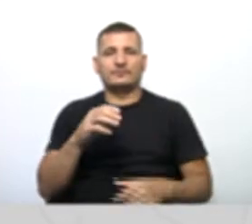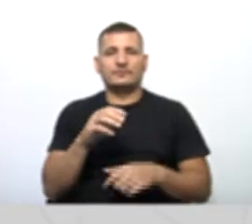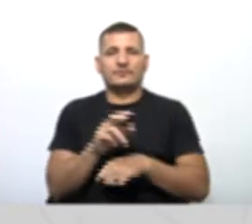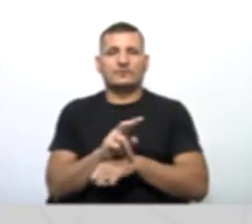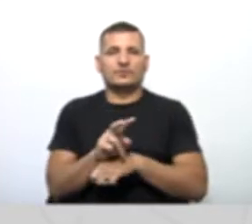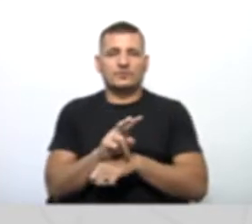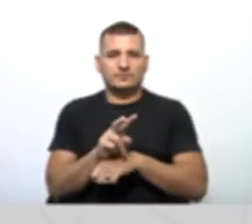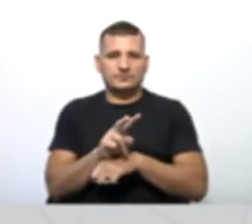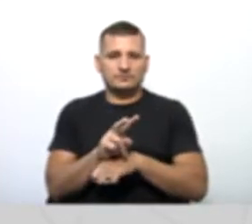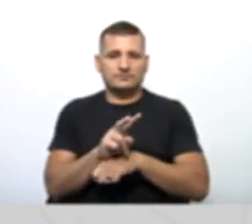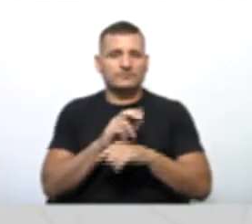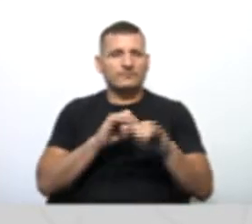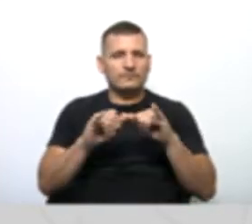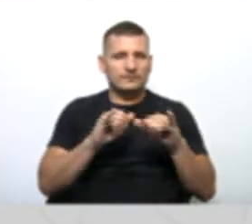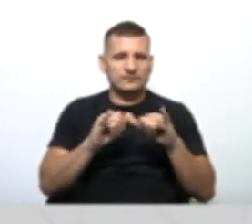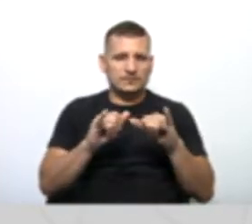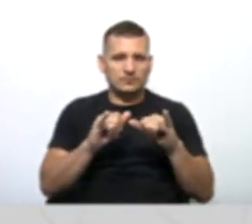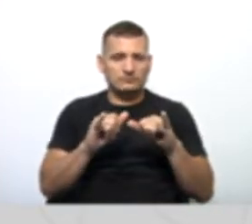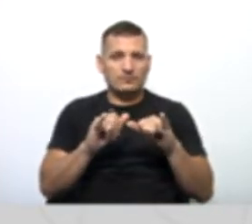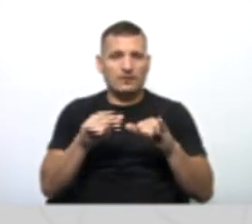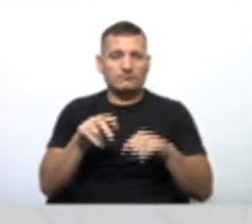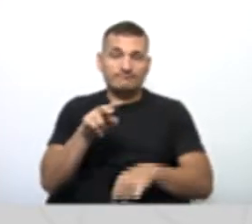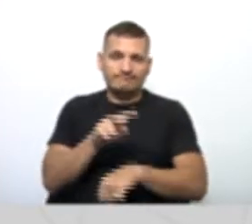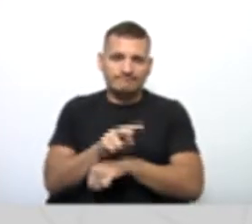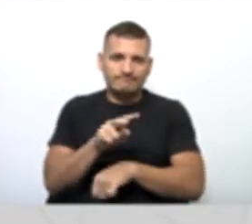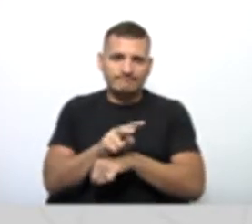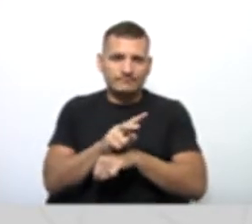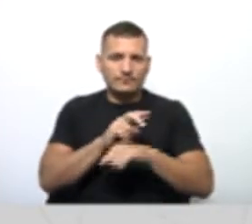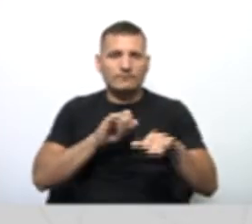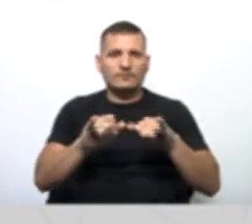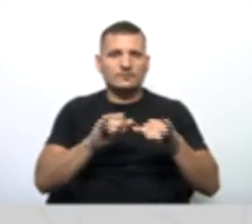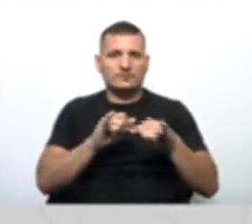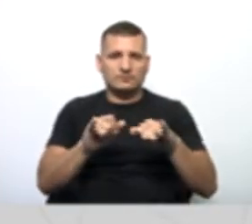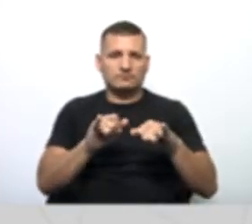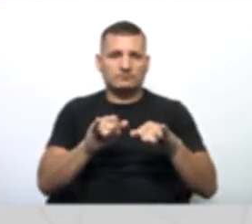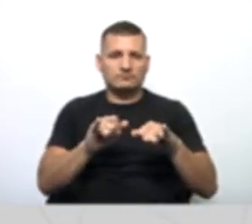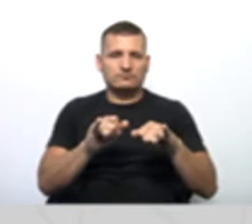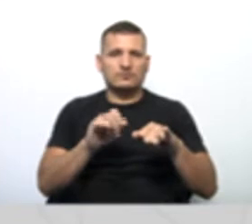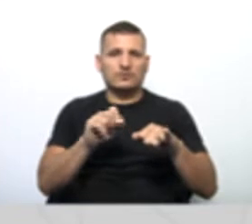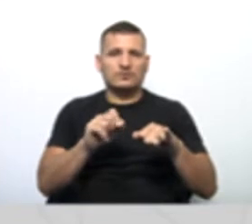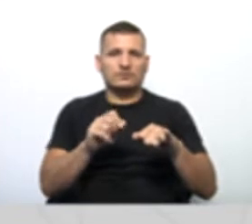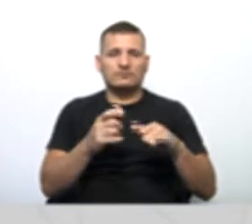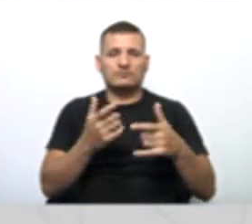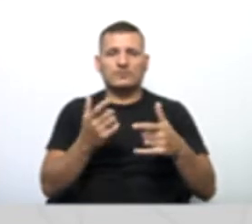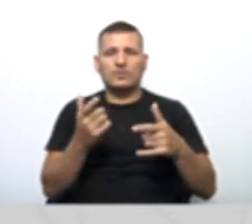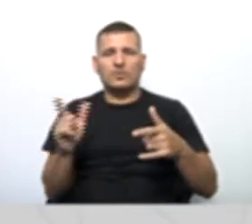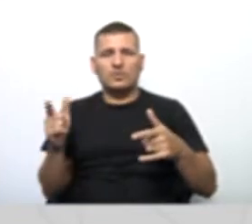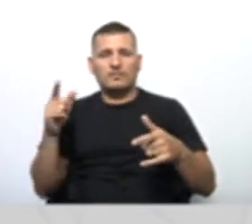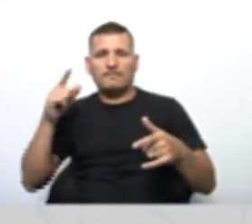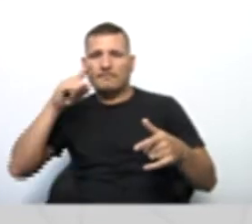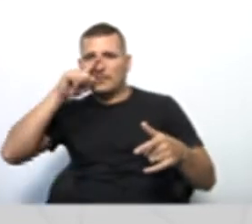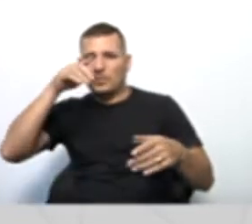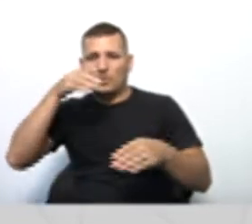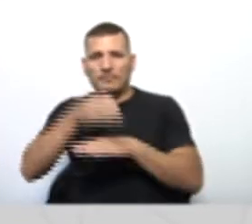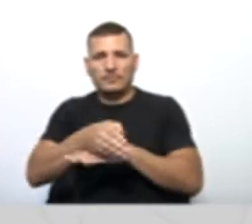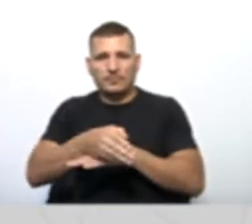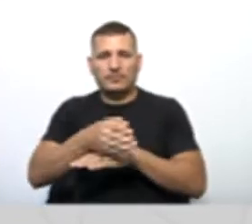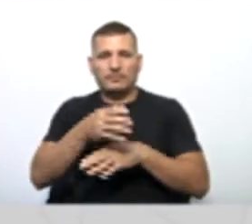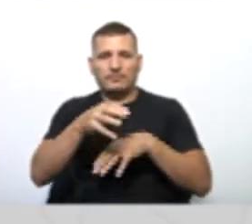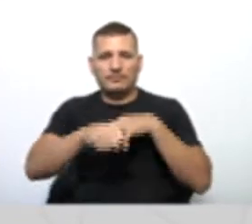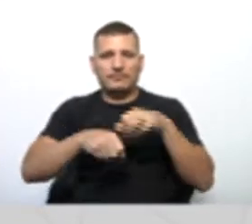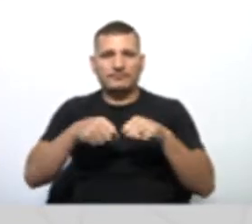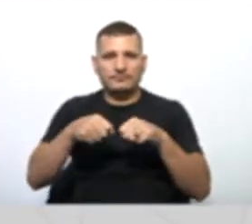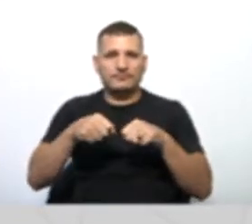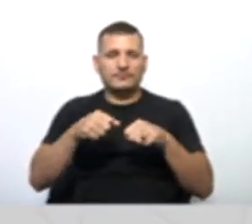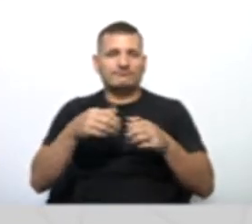informação é a proteção da informação de vários tipos de ameaças. Nós falamos, já definimos que é ameaça, mas a gente vai ter um slide só